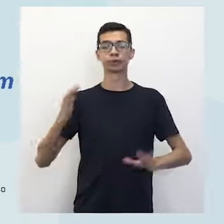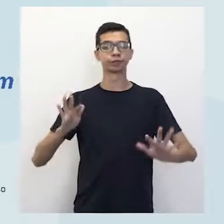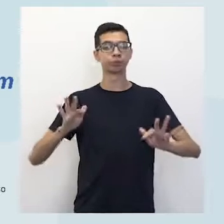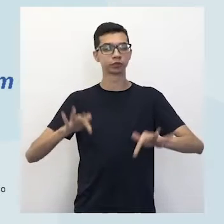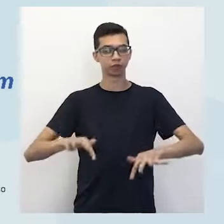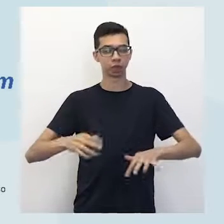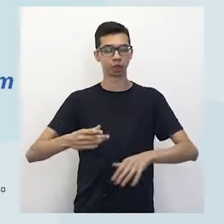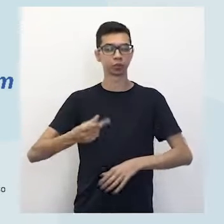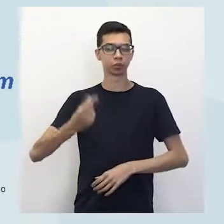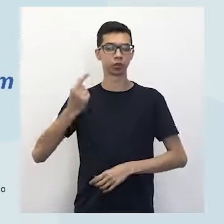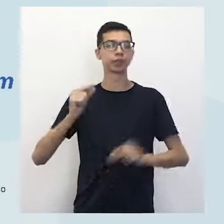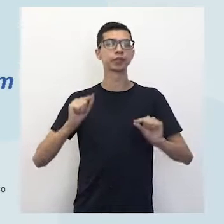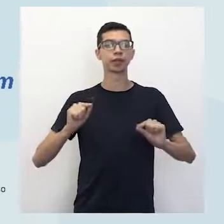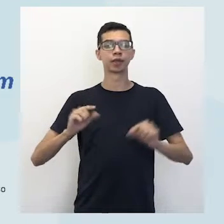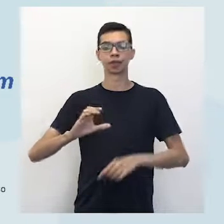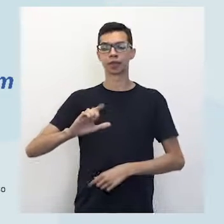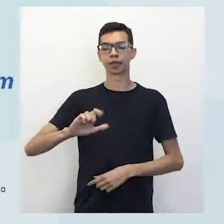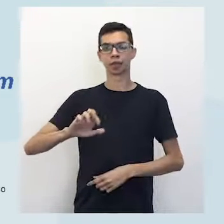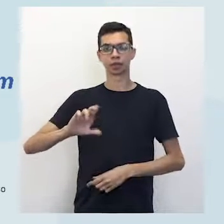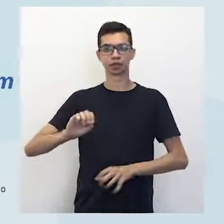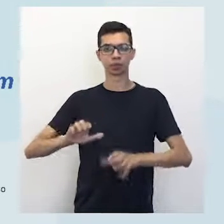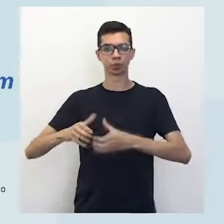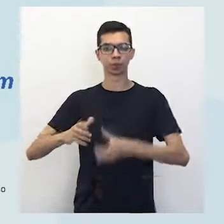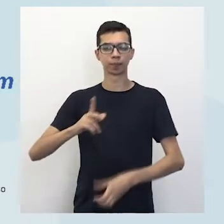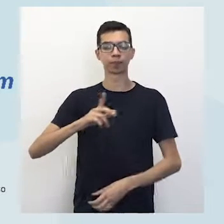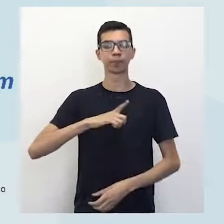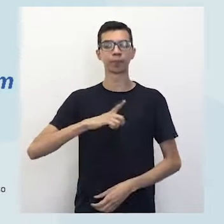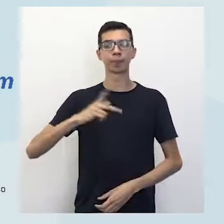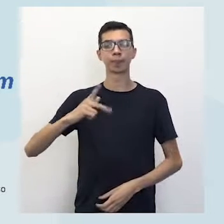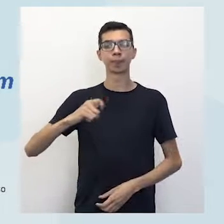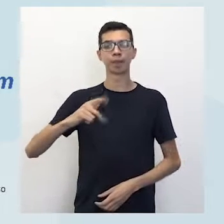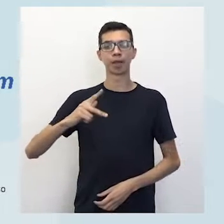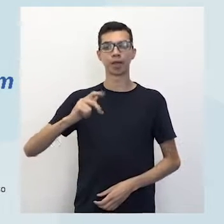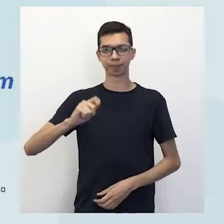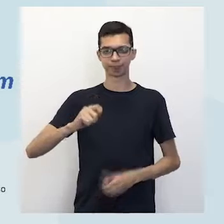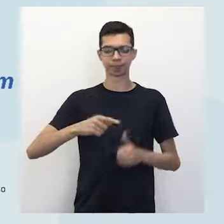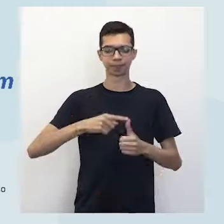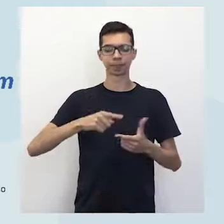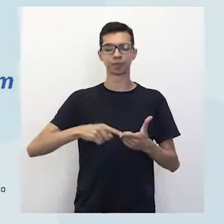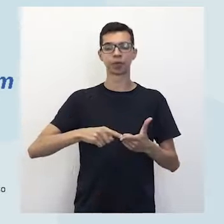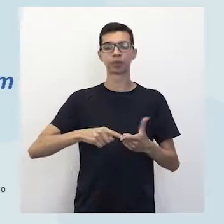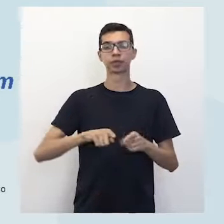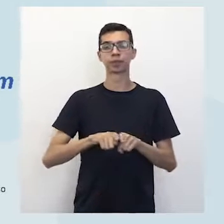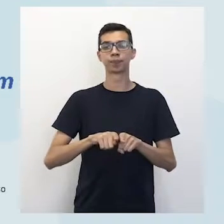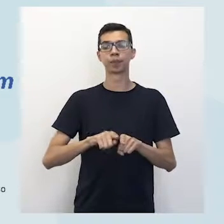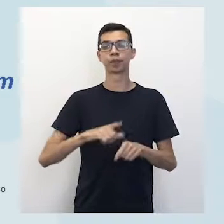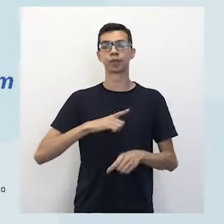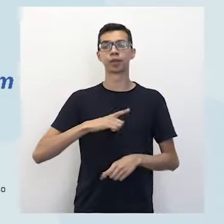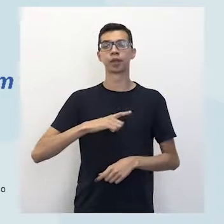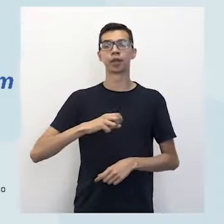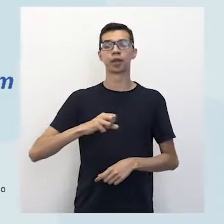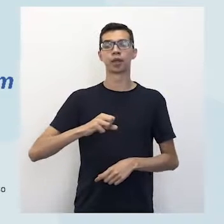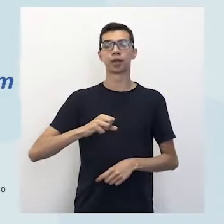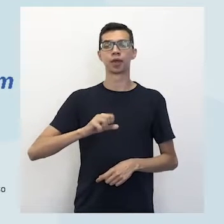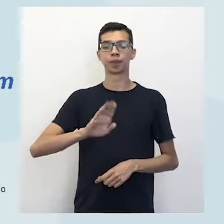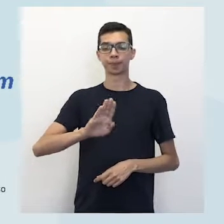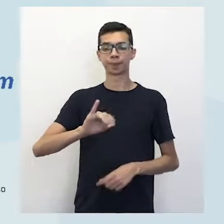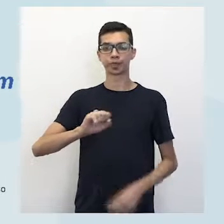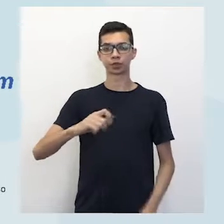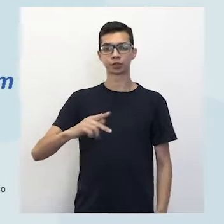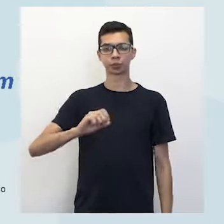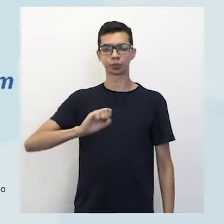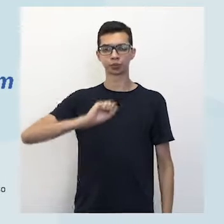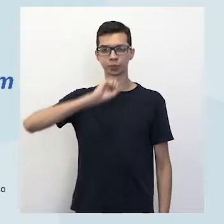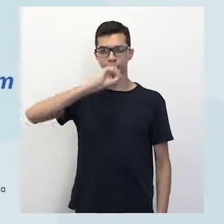constituída pelo Papa, pelos cardeais, arcebispos, bispos e padres. Eles formavam o chamado clero